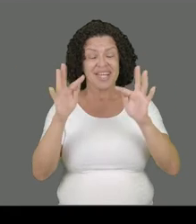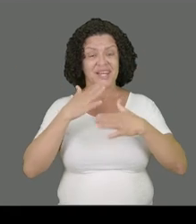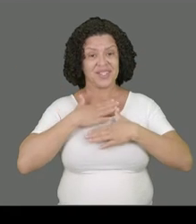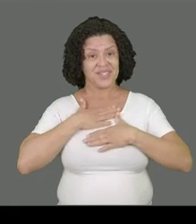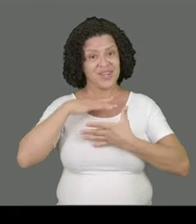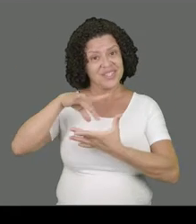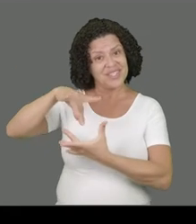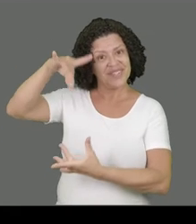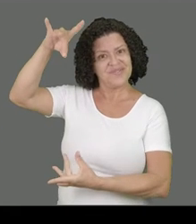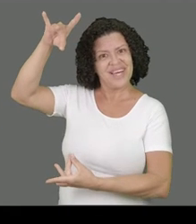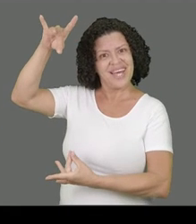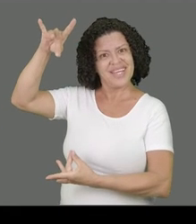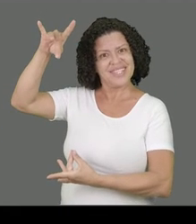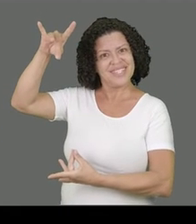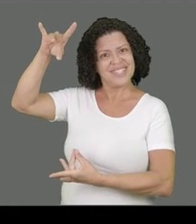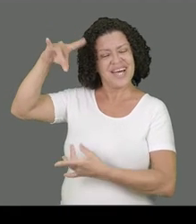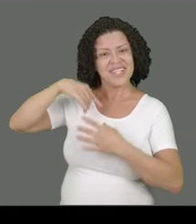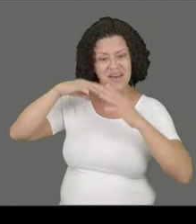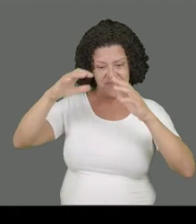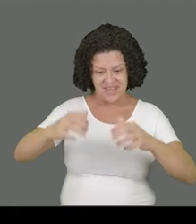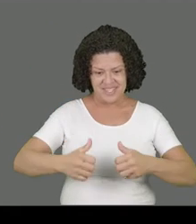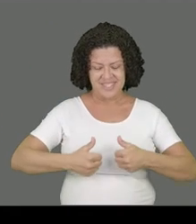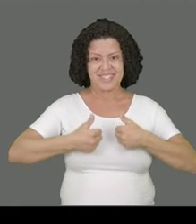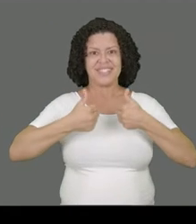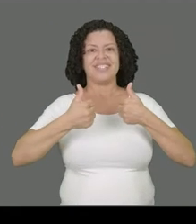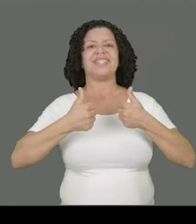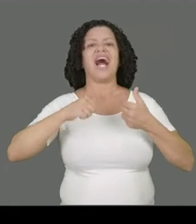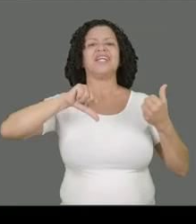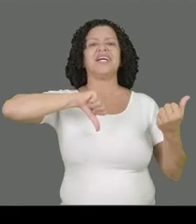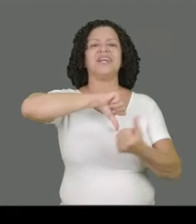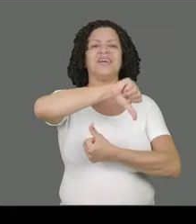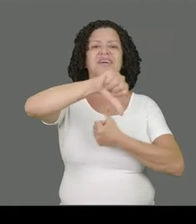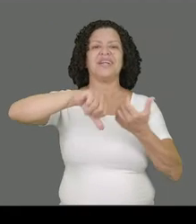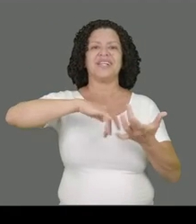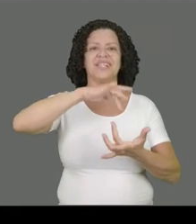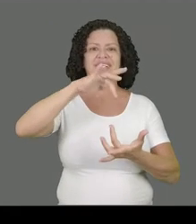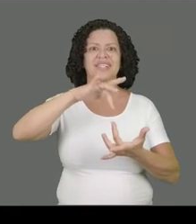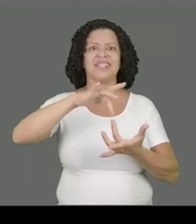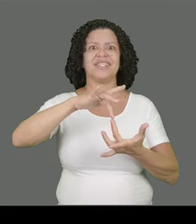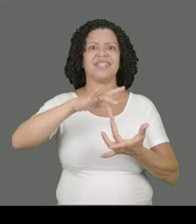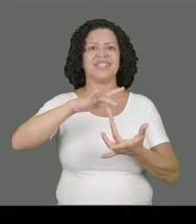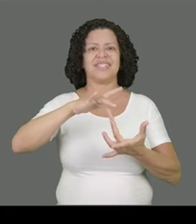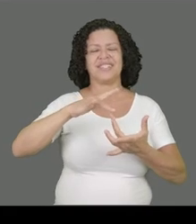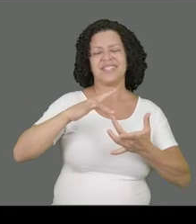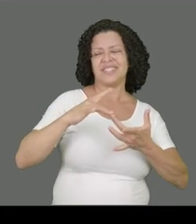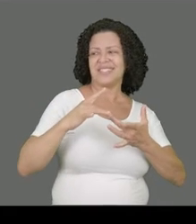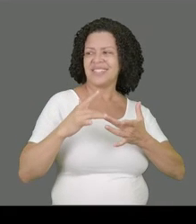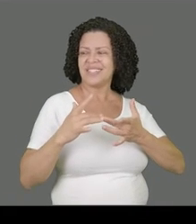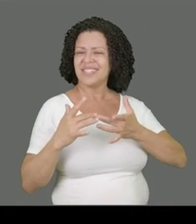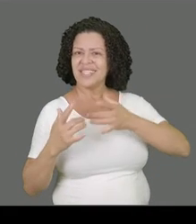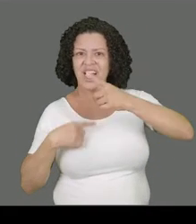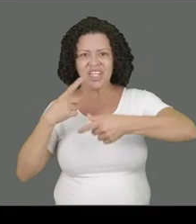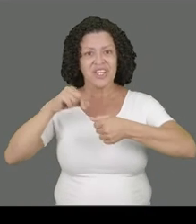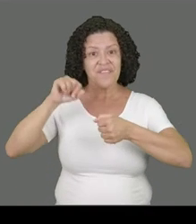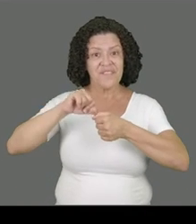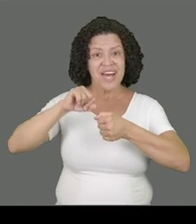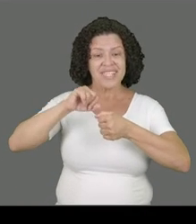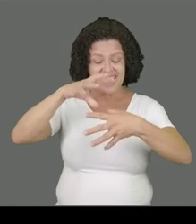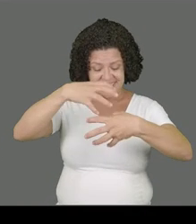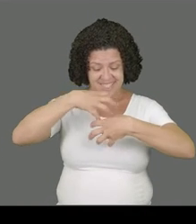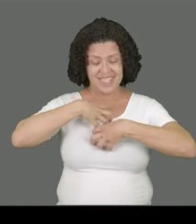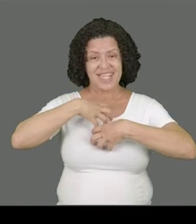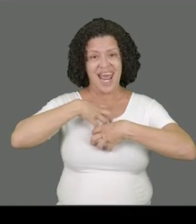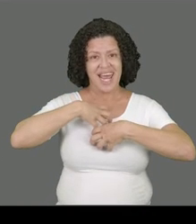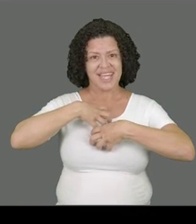A felicidade do nosso espírito através da nossa melhoria, da nossa reforma íntima, do burilar daquilo que